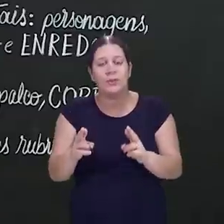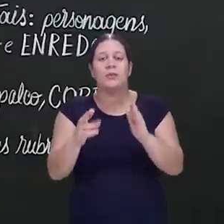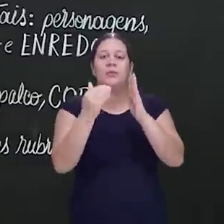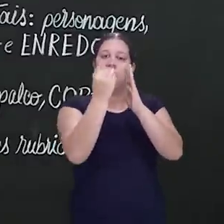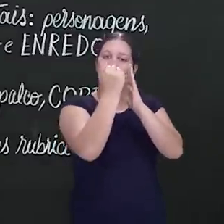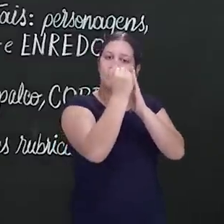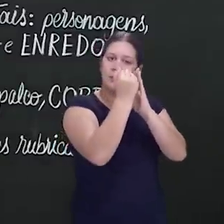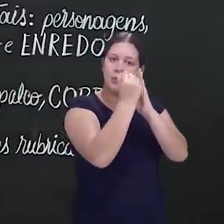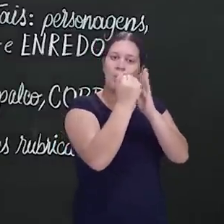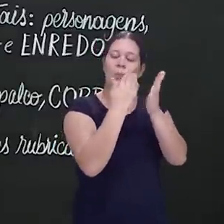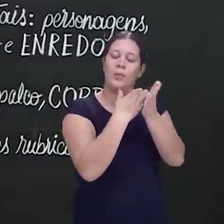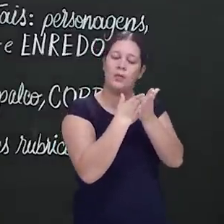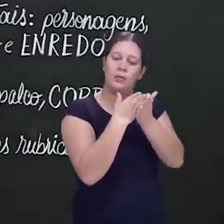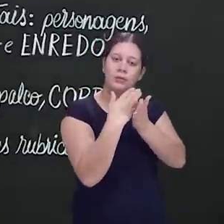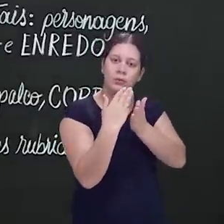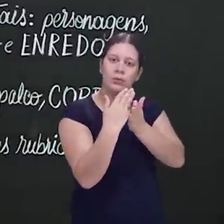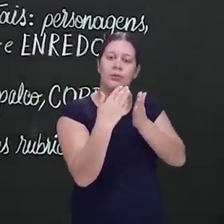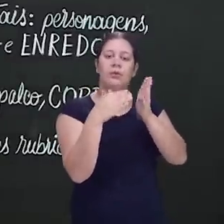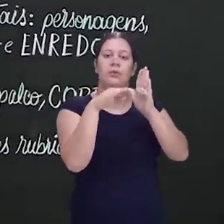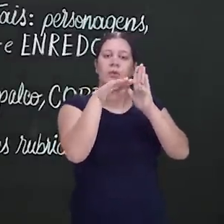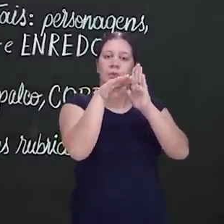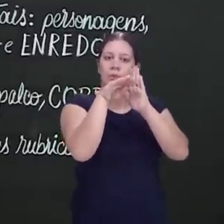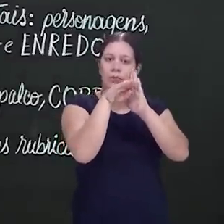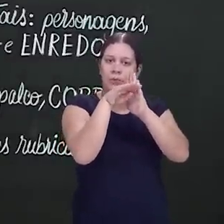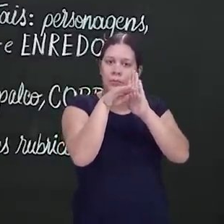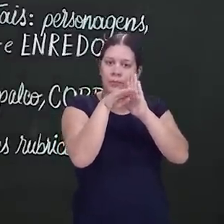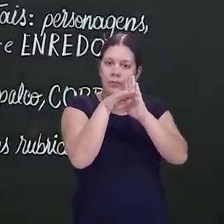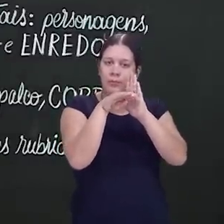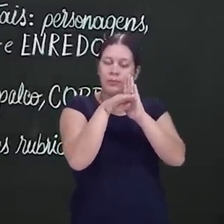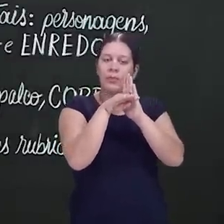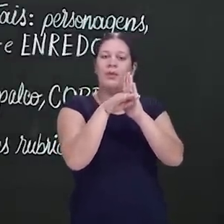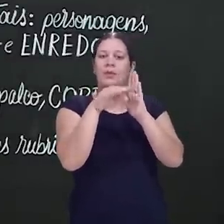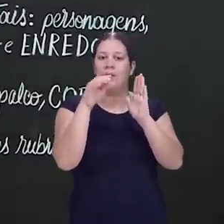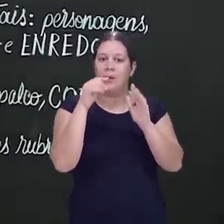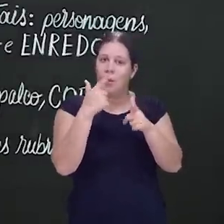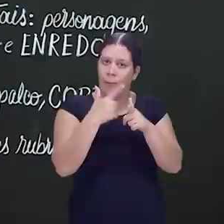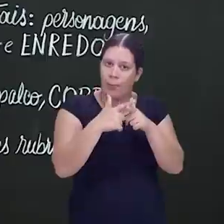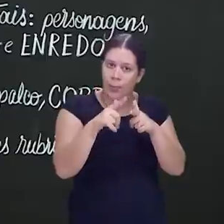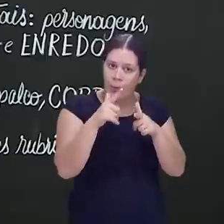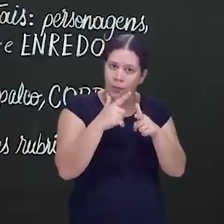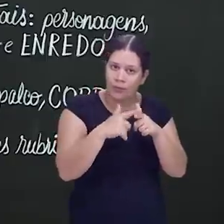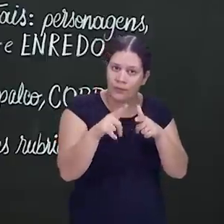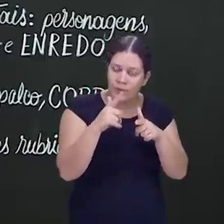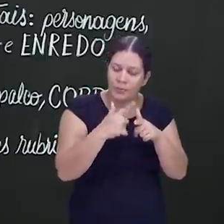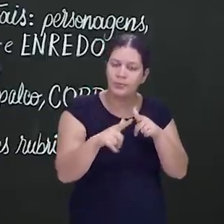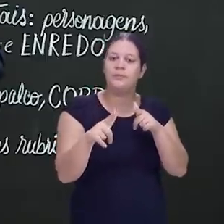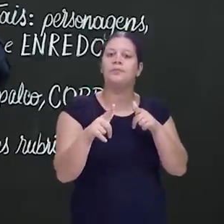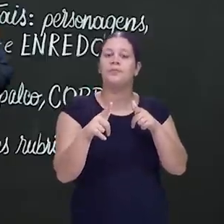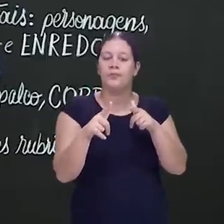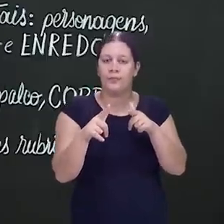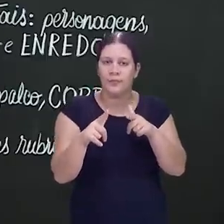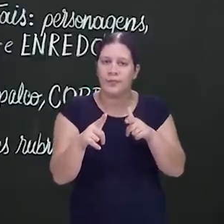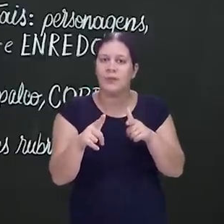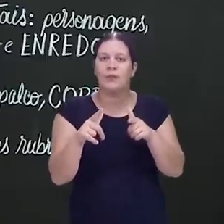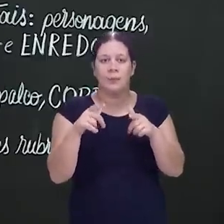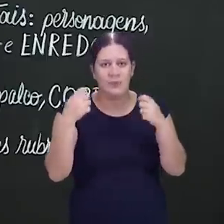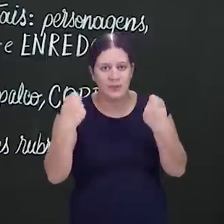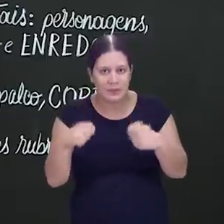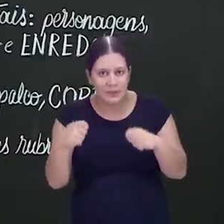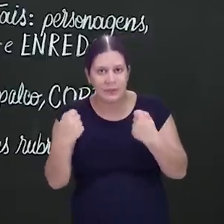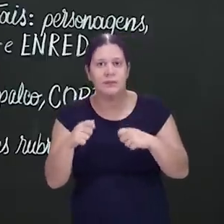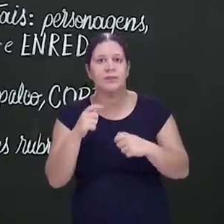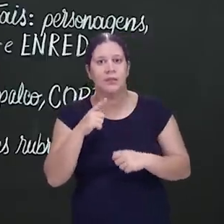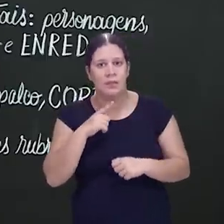com uma situação inicial, segue por uma complicação, que é a instalação do conflito. Todo drama tem que